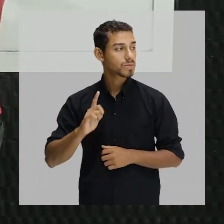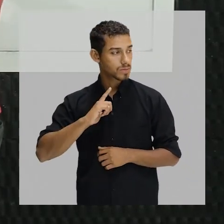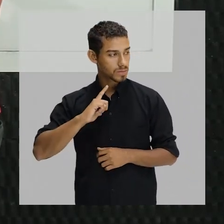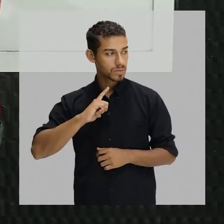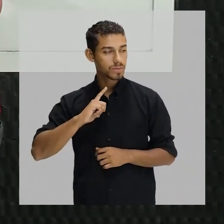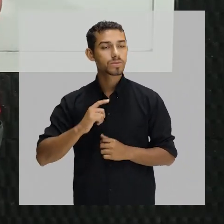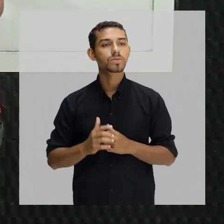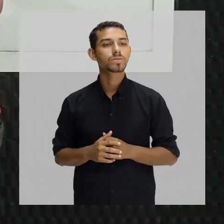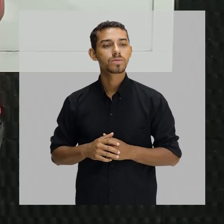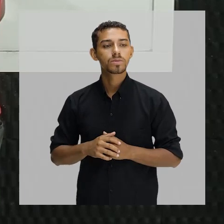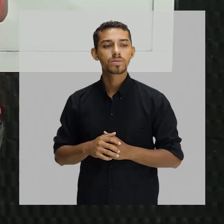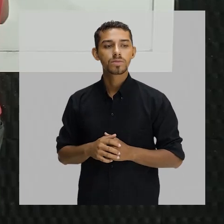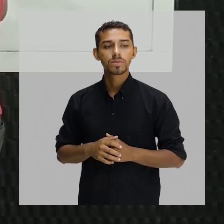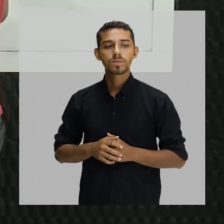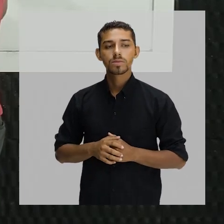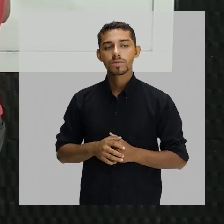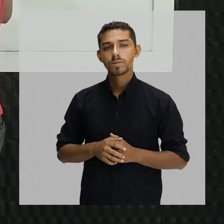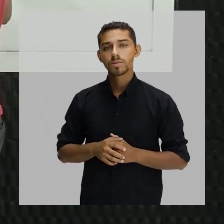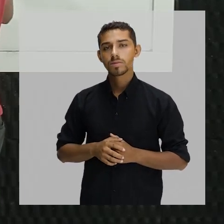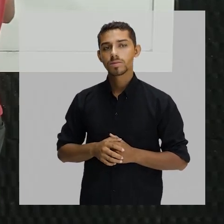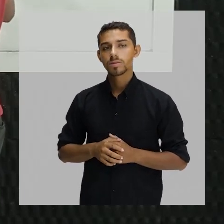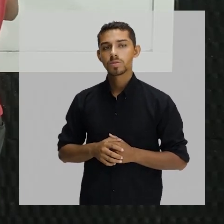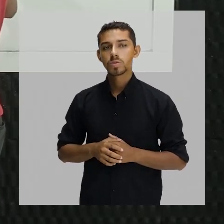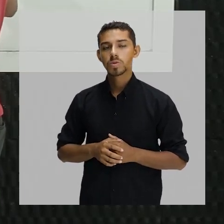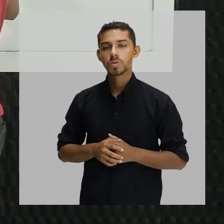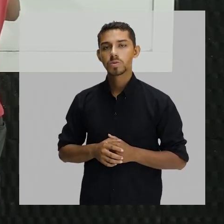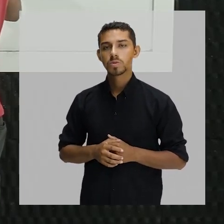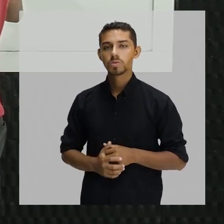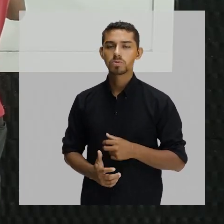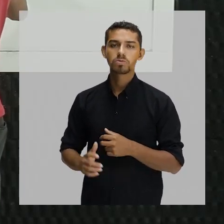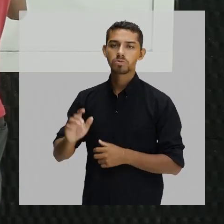temos a essência do conhecimento,